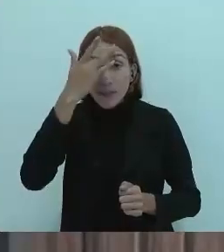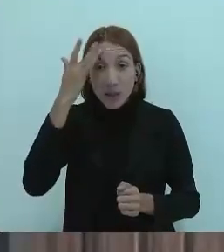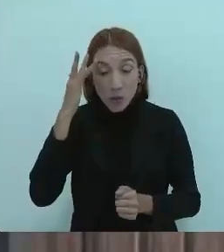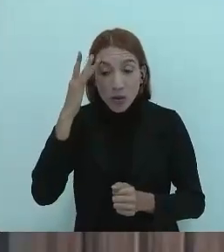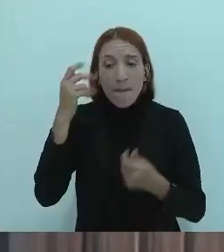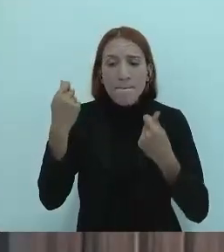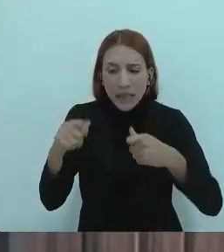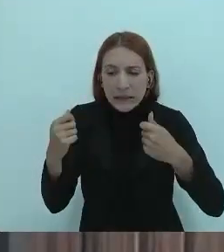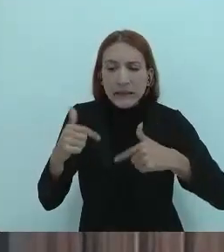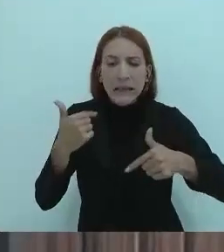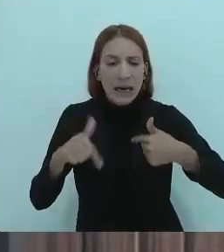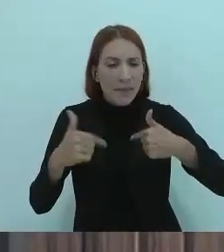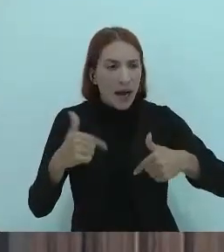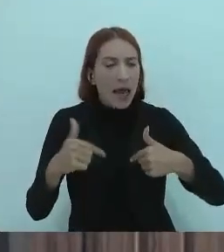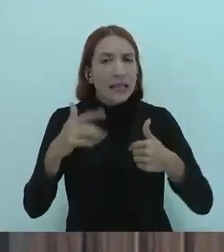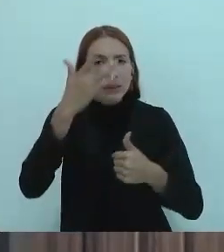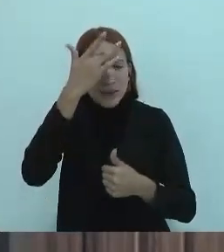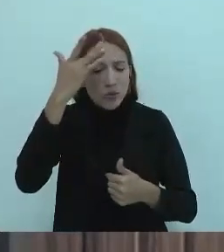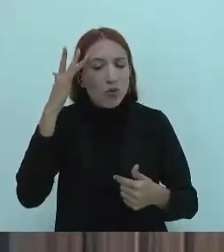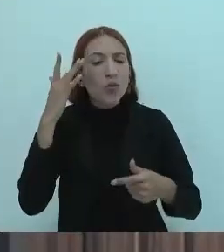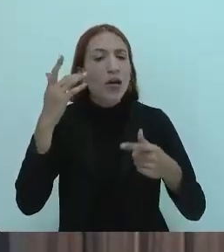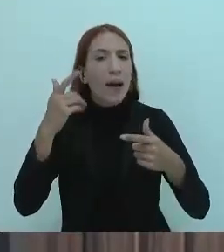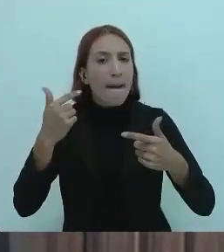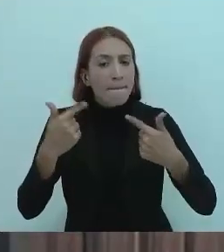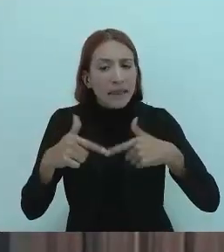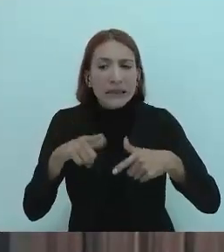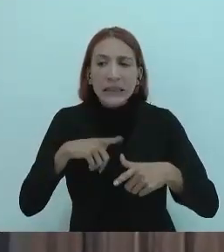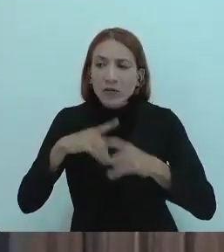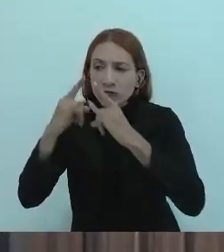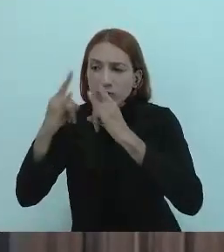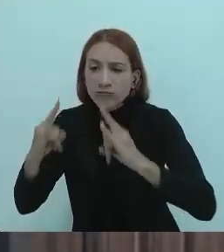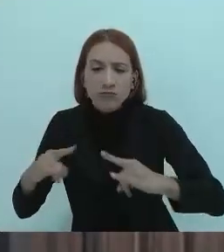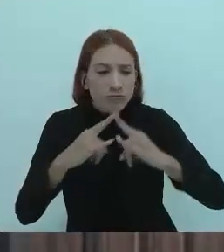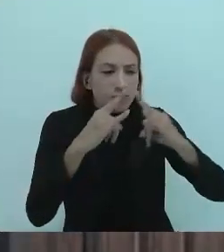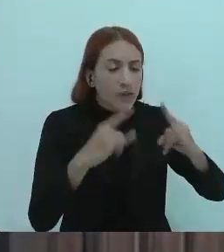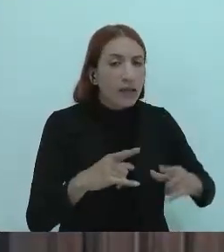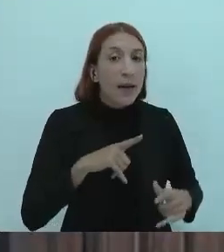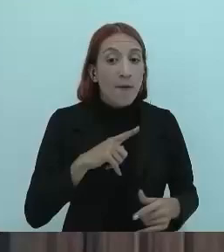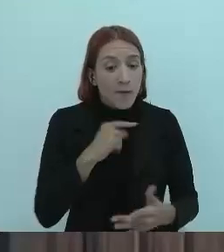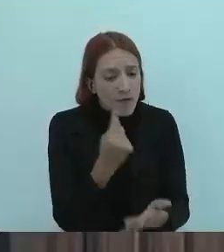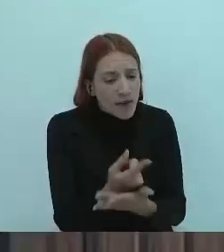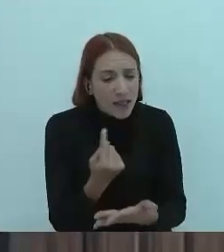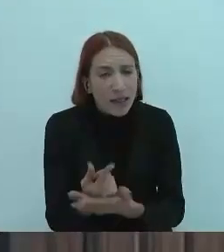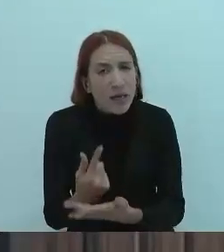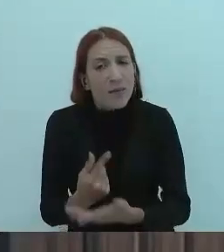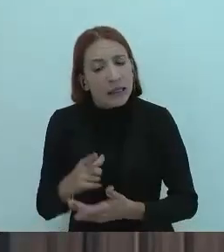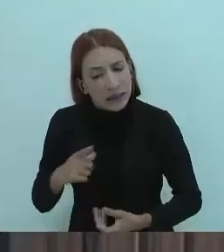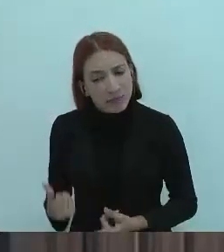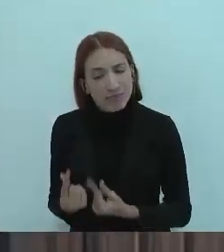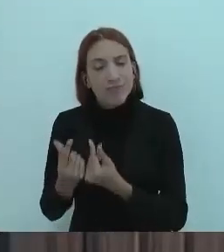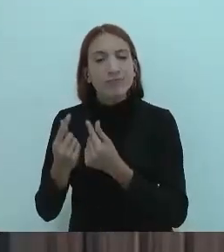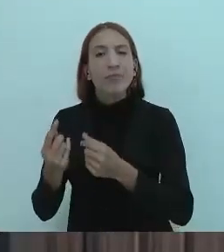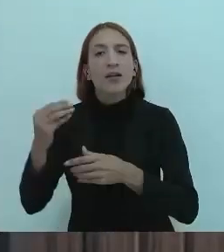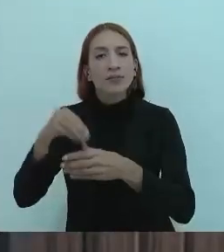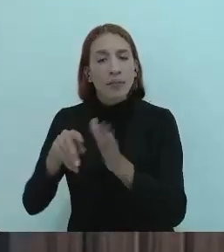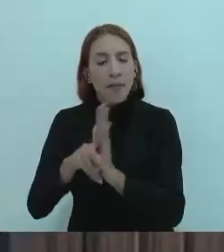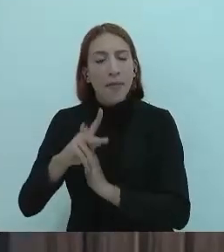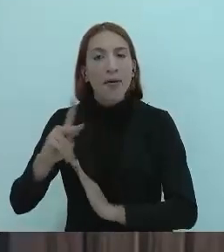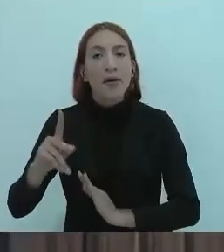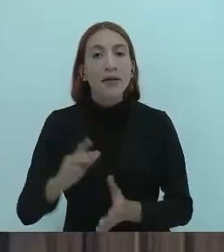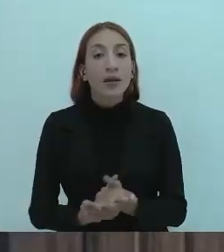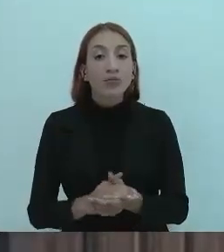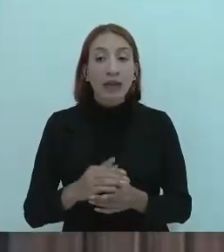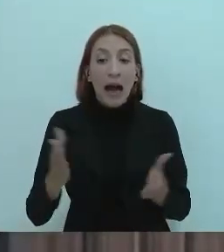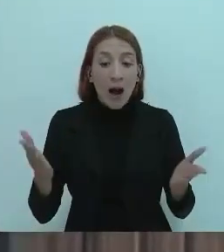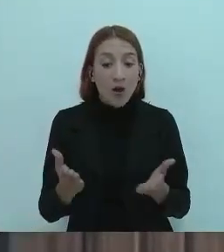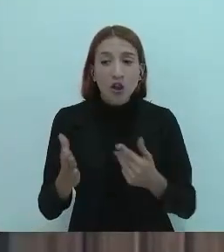também necessitam o comércio local precisa também fomentar para poder poder arrecadar mais para investir mais na nossa cidade então desde